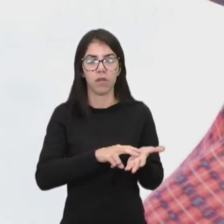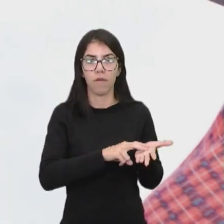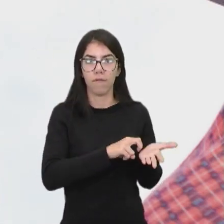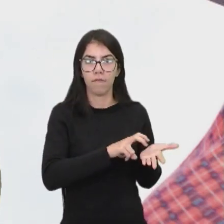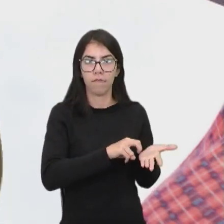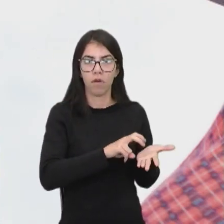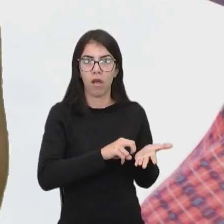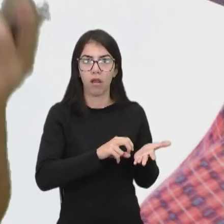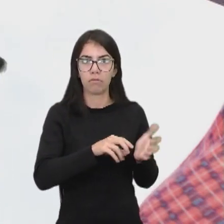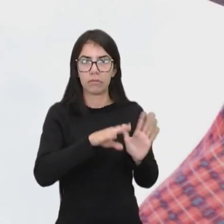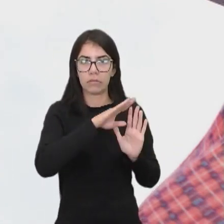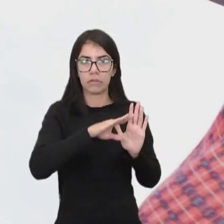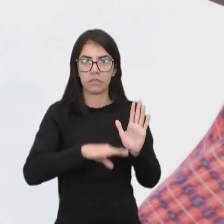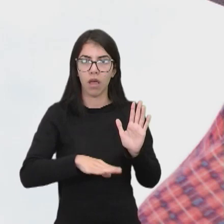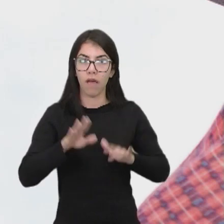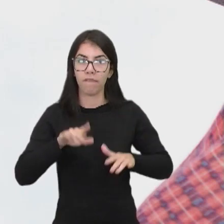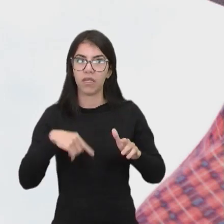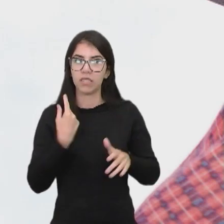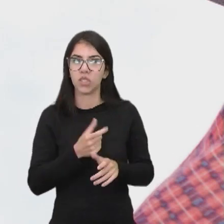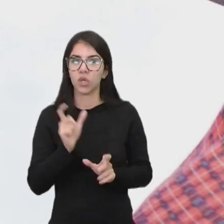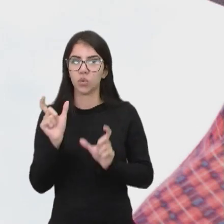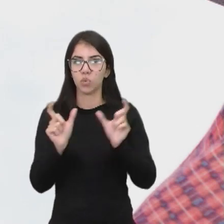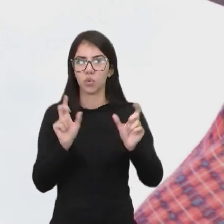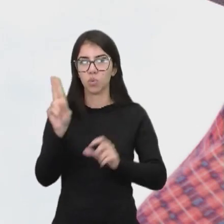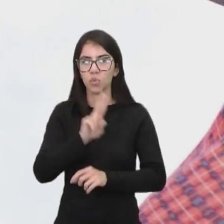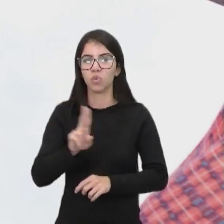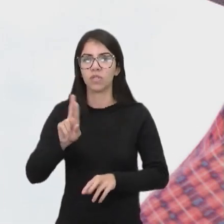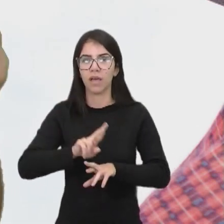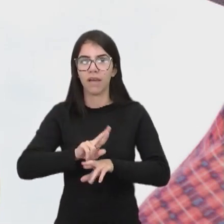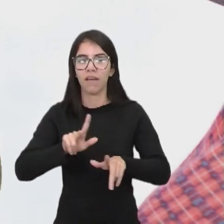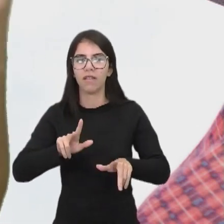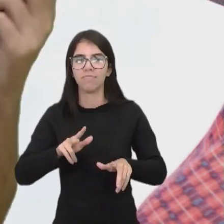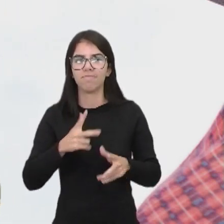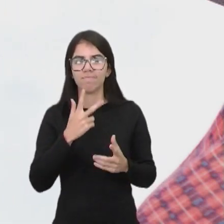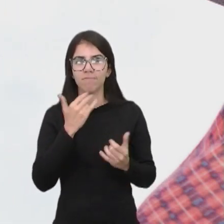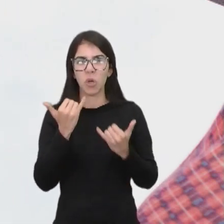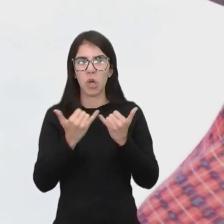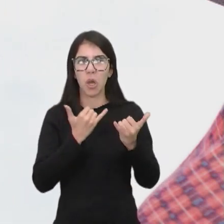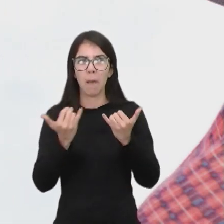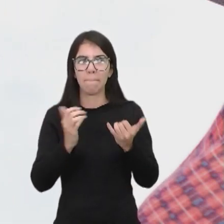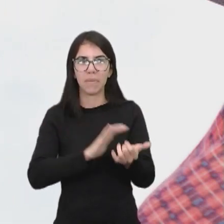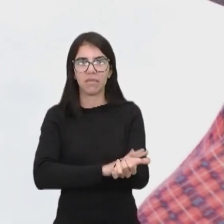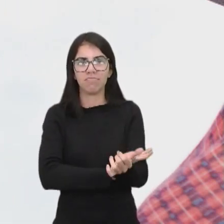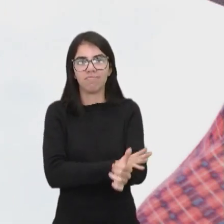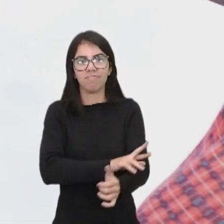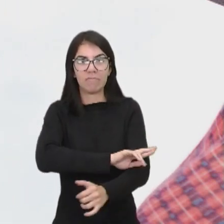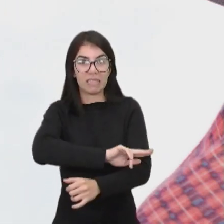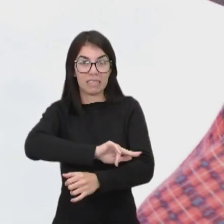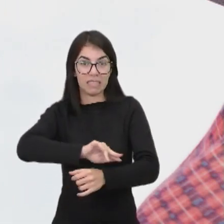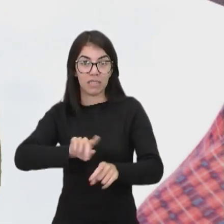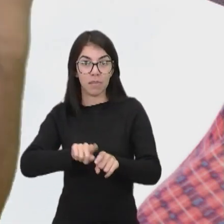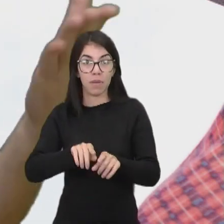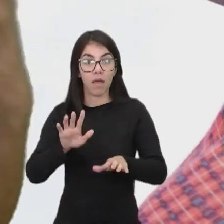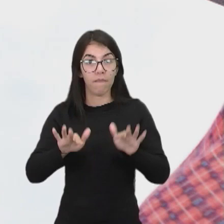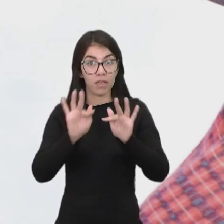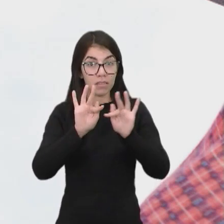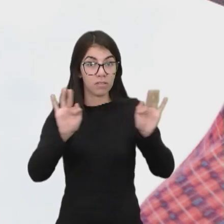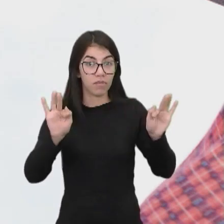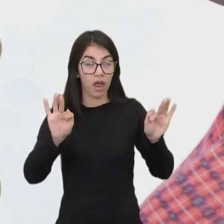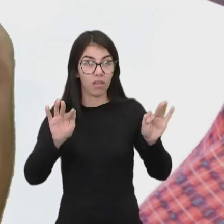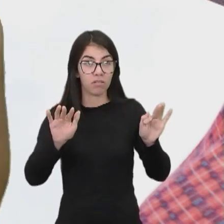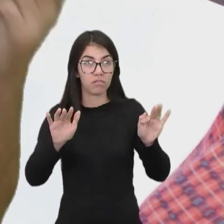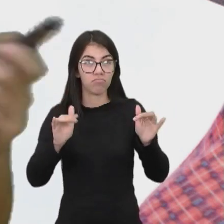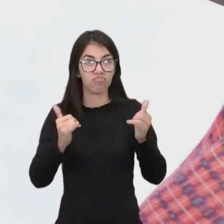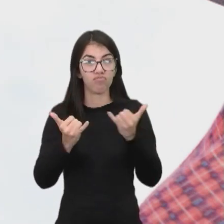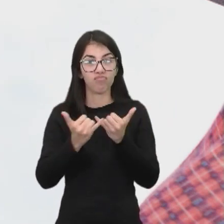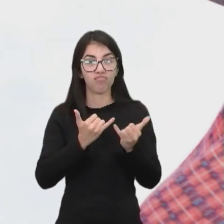está sendo no mínimo preconceituoso. E são frases simples e frases muitas vezes banais e que a gente não